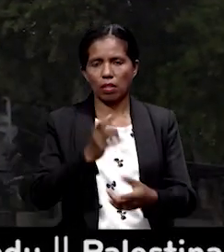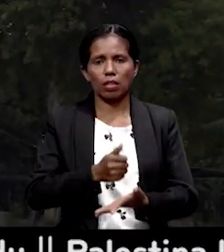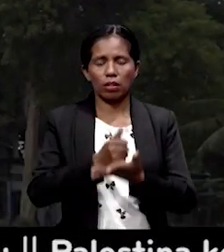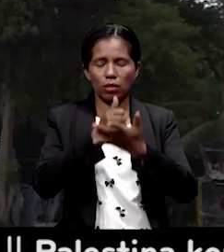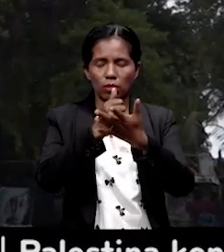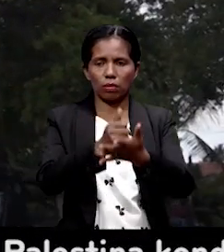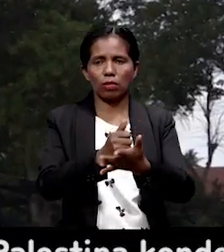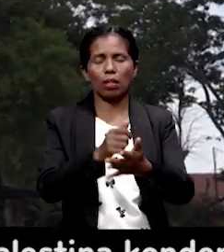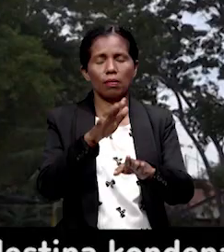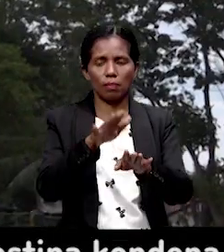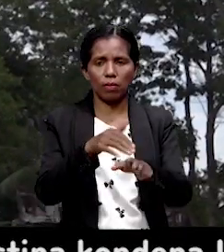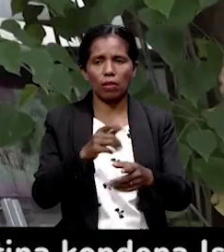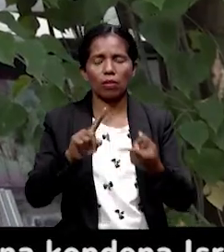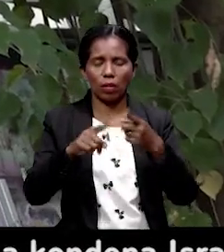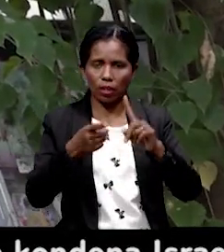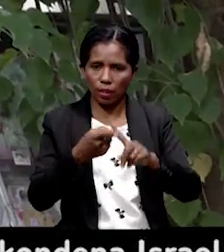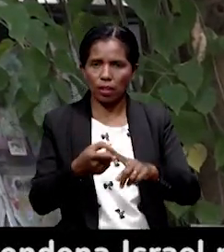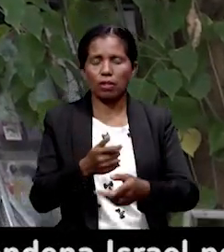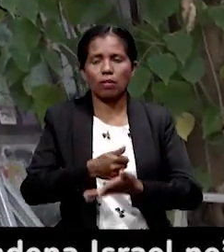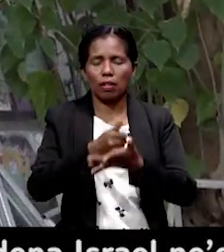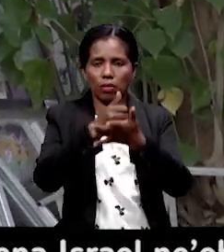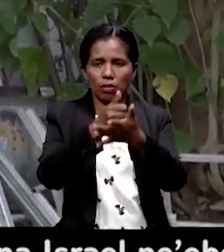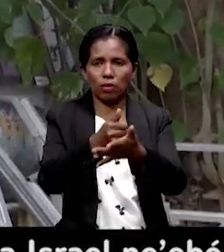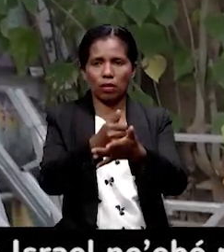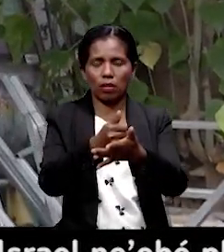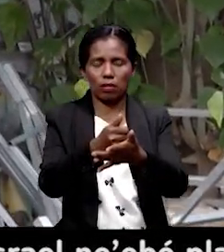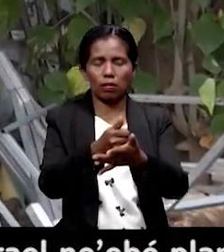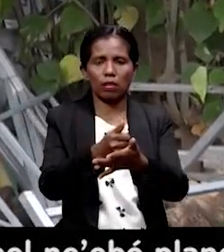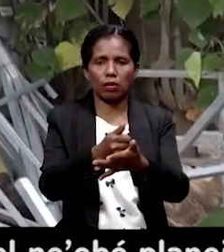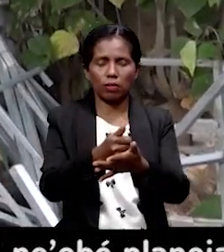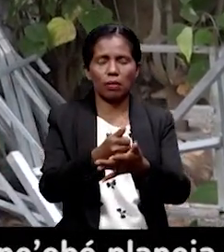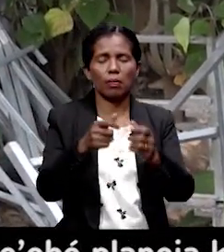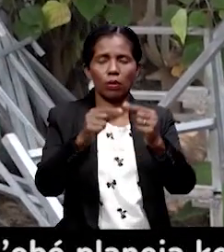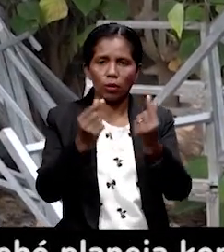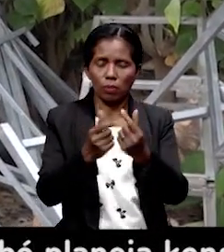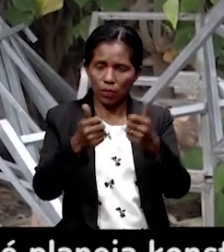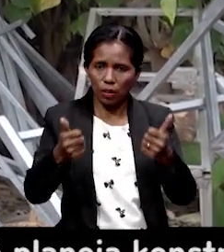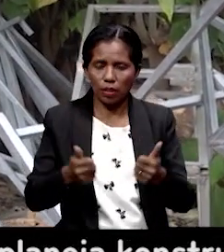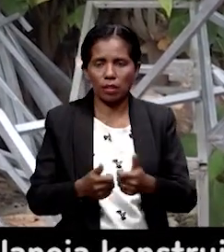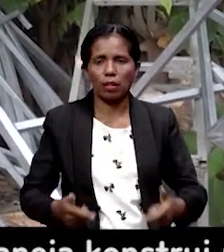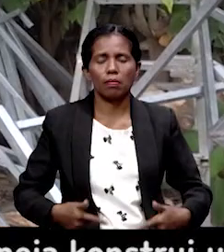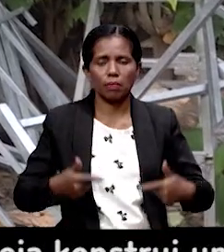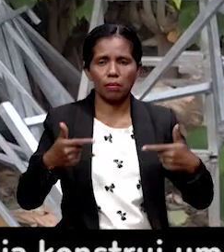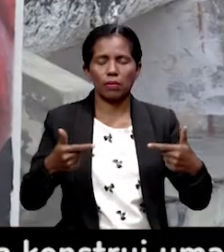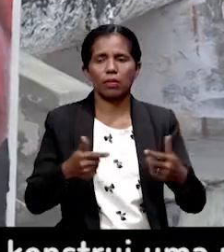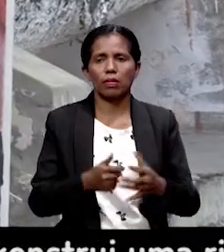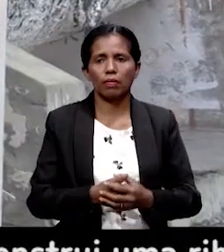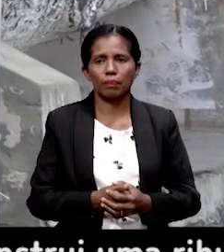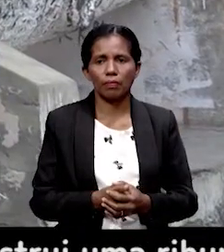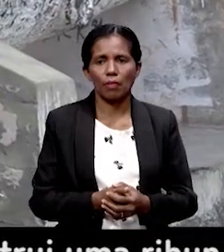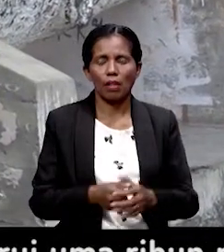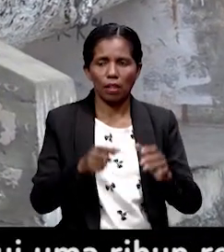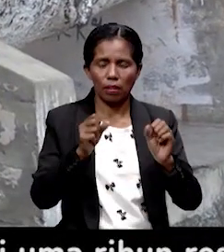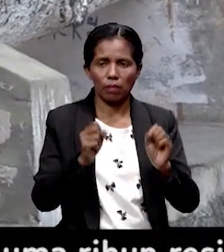Falei com alguns amigos para irem ter com Artemoris e levarem as